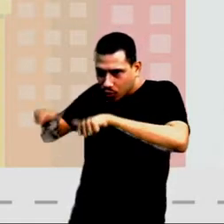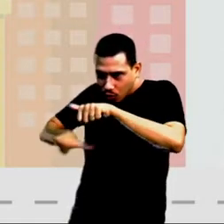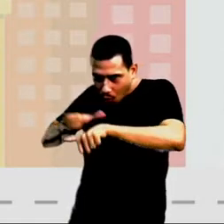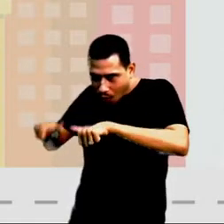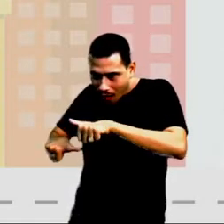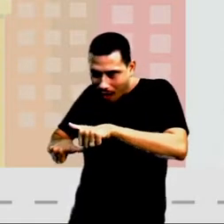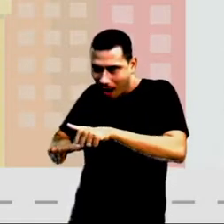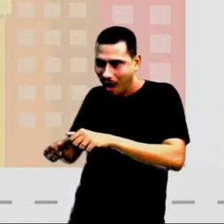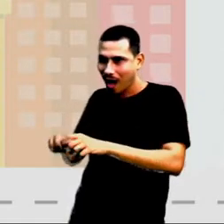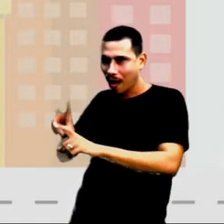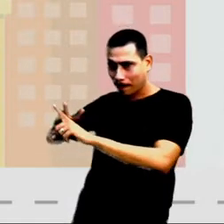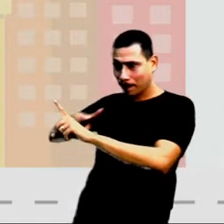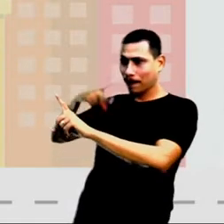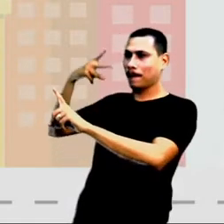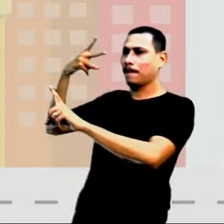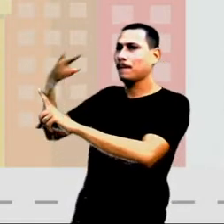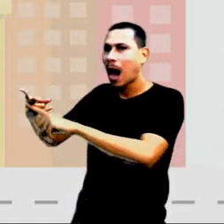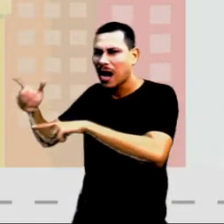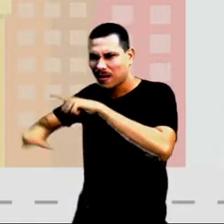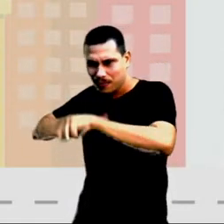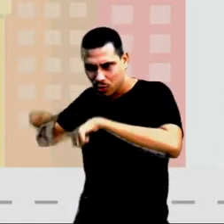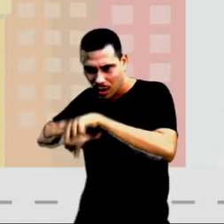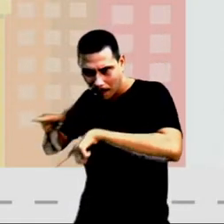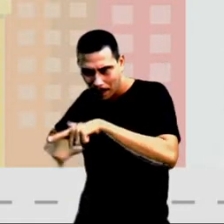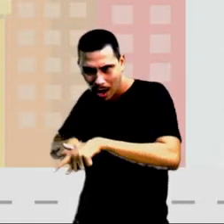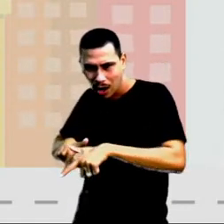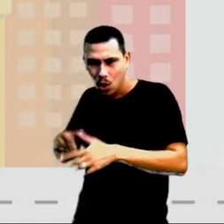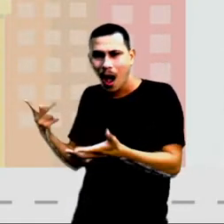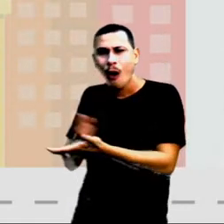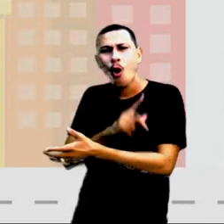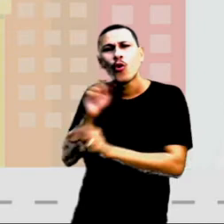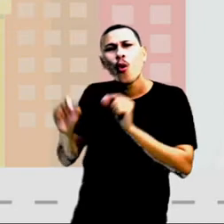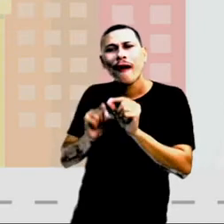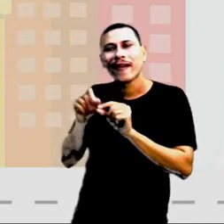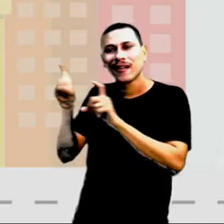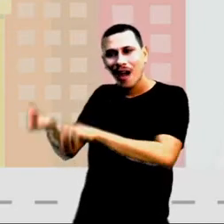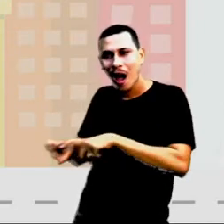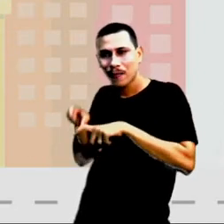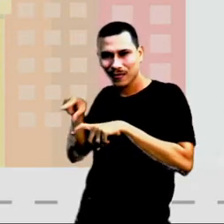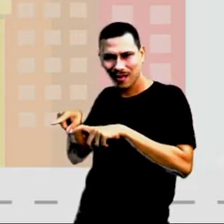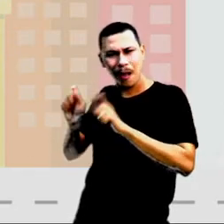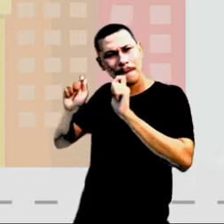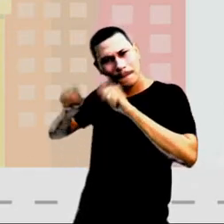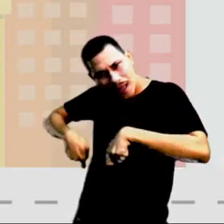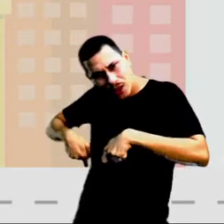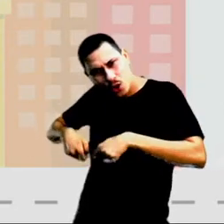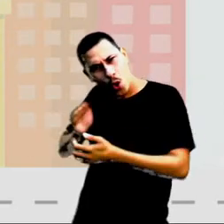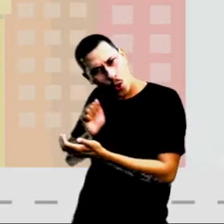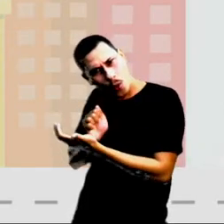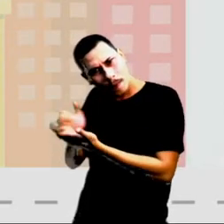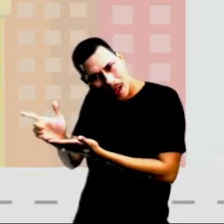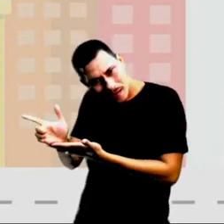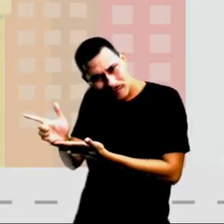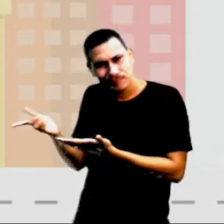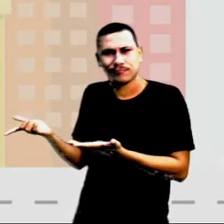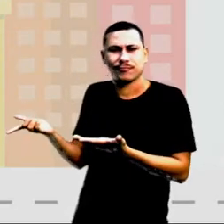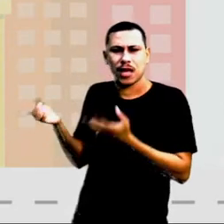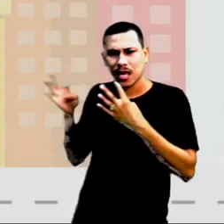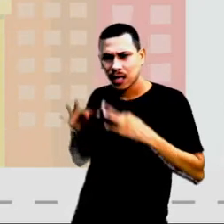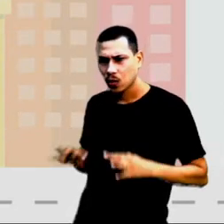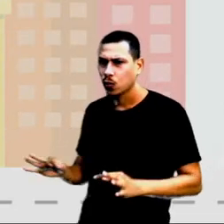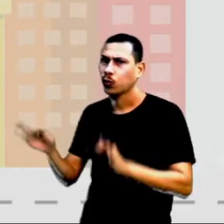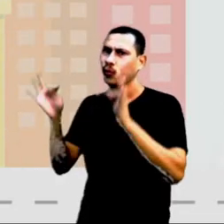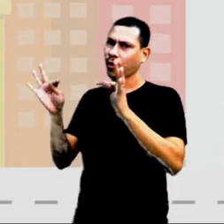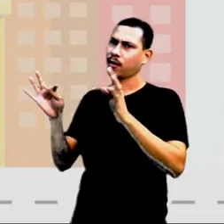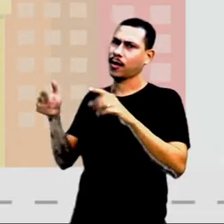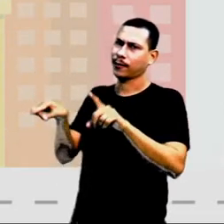aumentar a sua produção. E para isso tiveram o quê? Que comprar máquinas, comprar outros produtos,